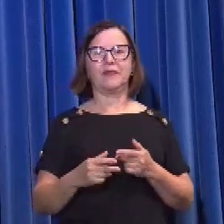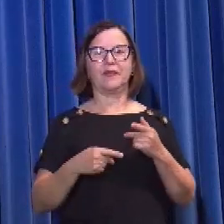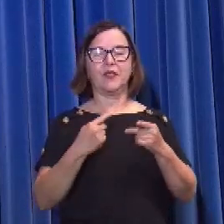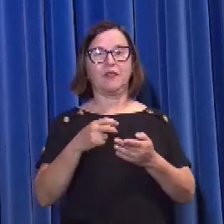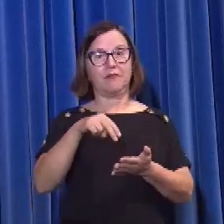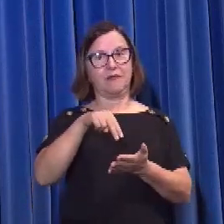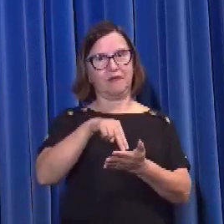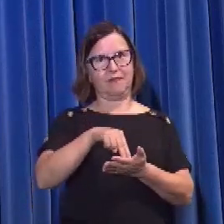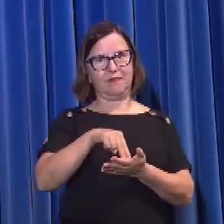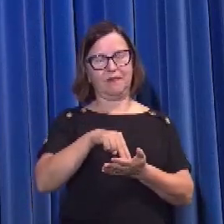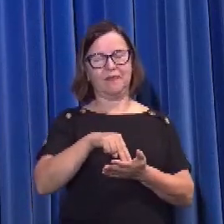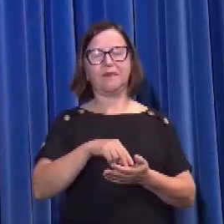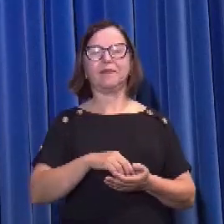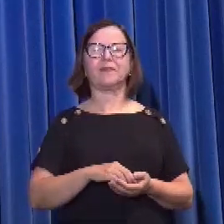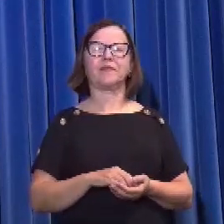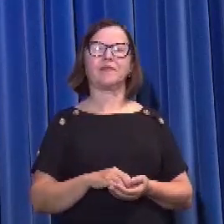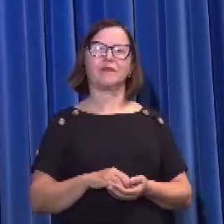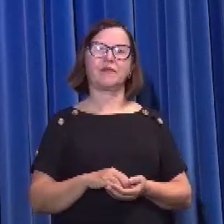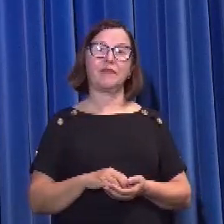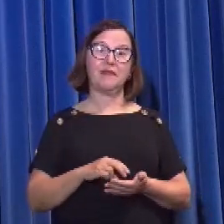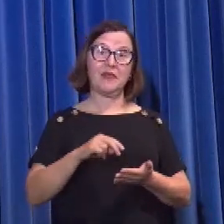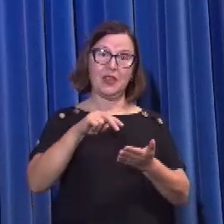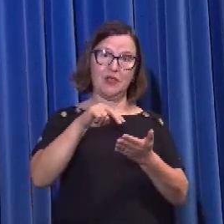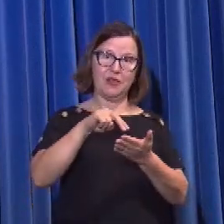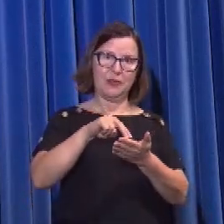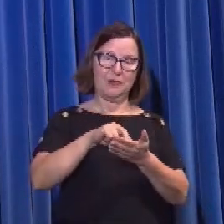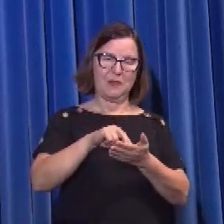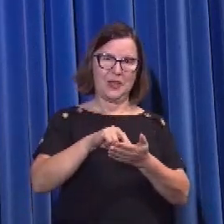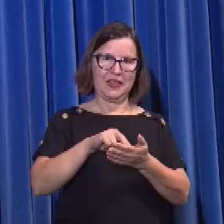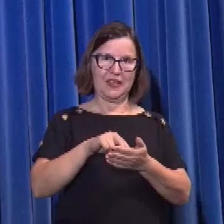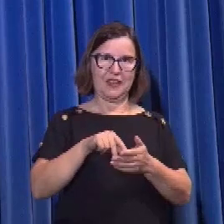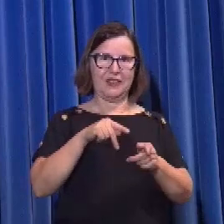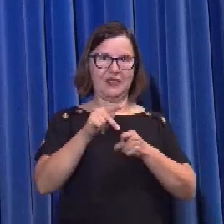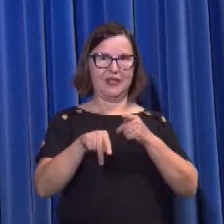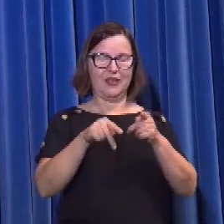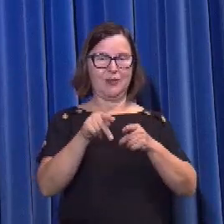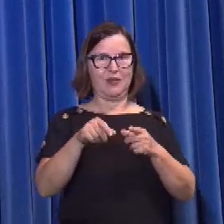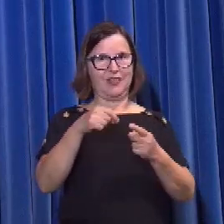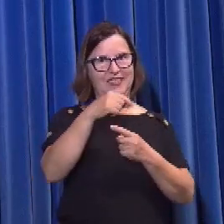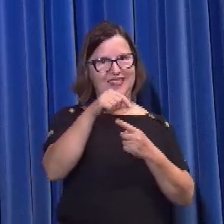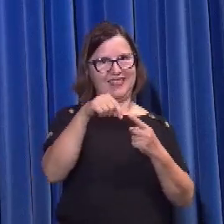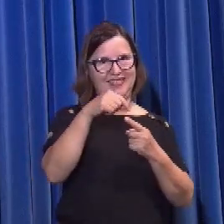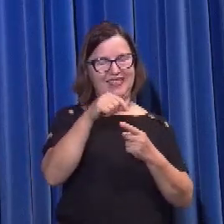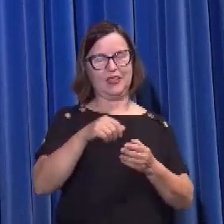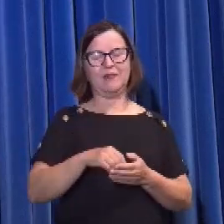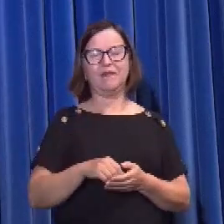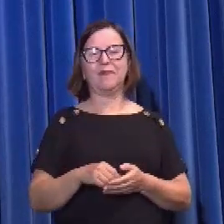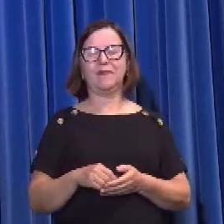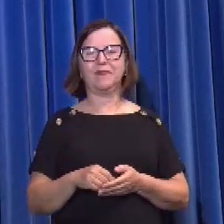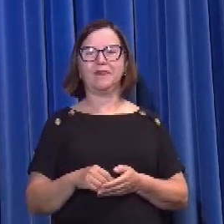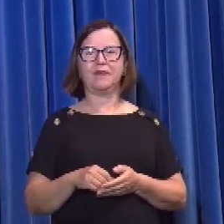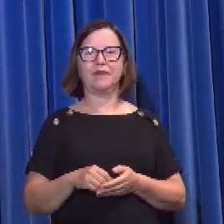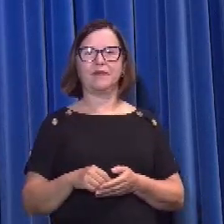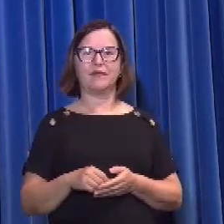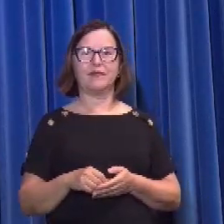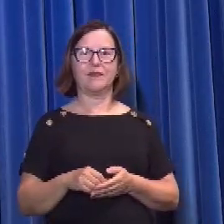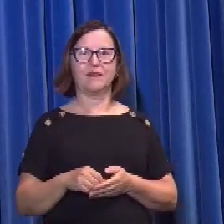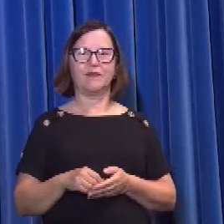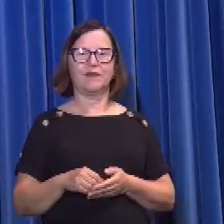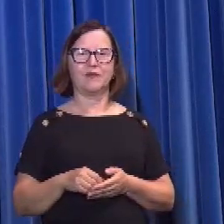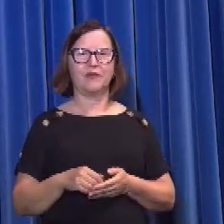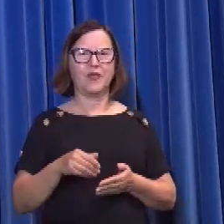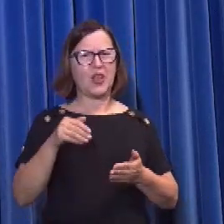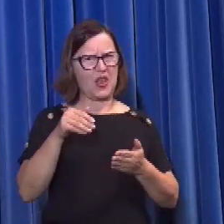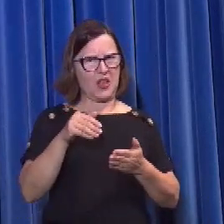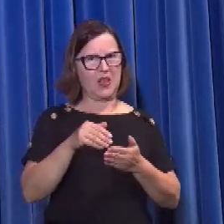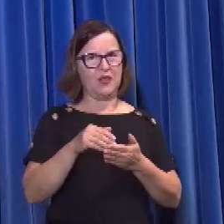perseverança. A perseverança dos santos. Nos últimos 3 estudos